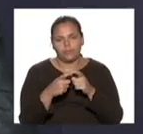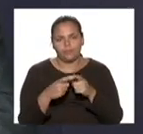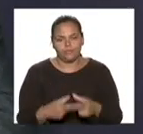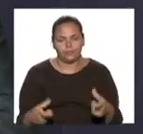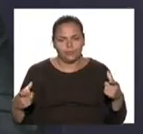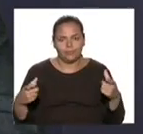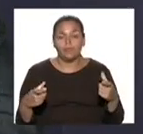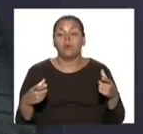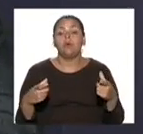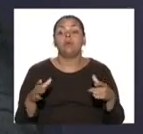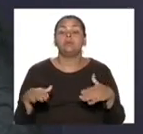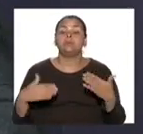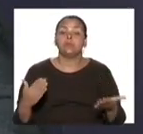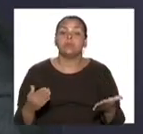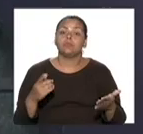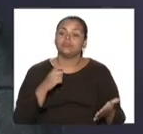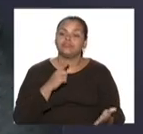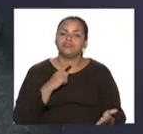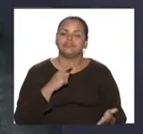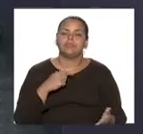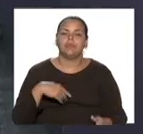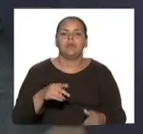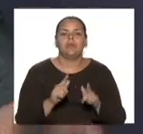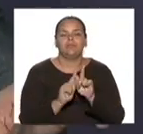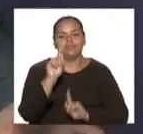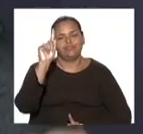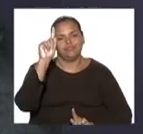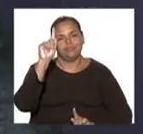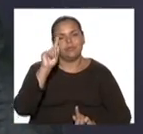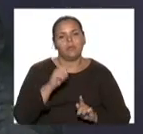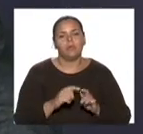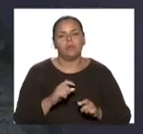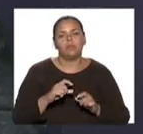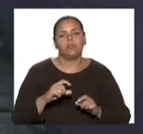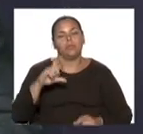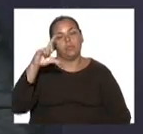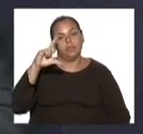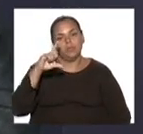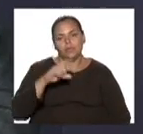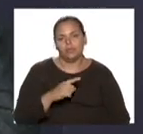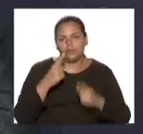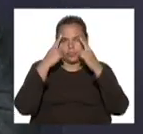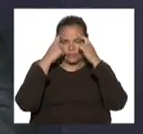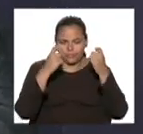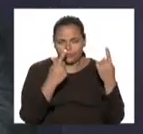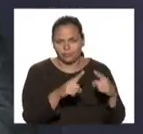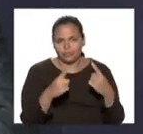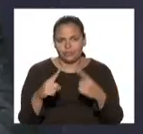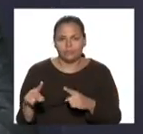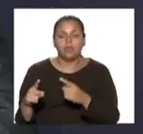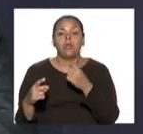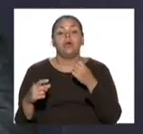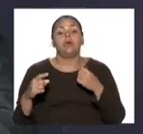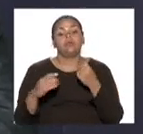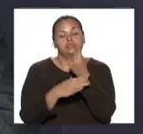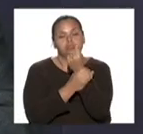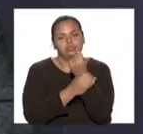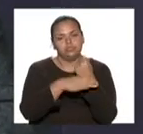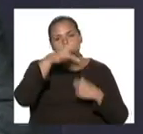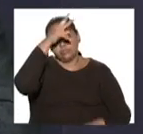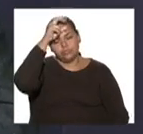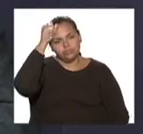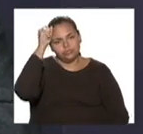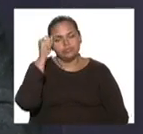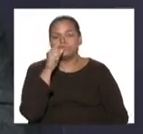maior. Então, isso tem impactado os índices de violência. Por outro lado, a segurança pública,